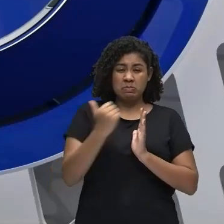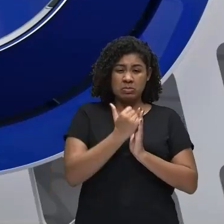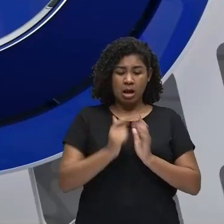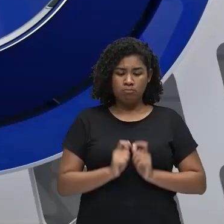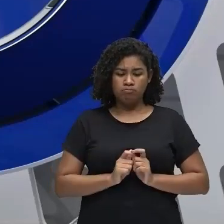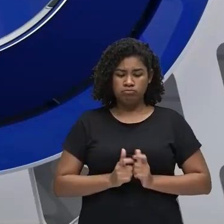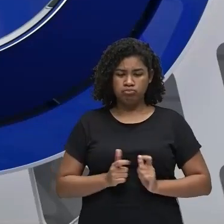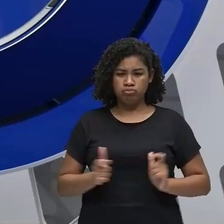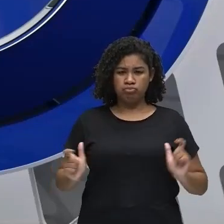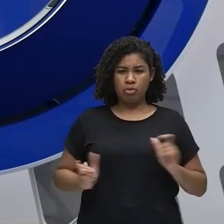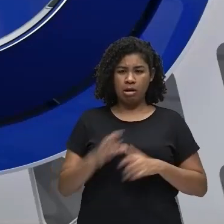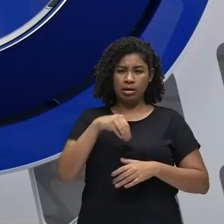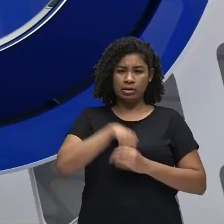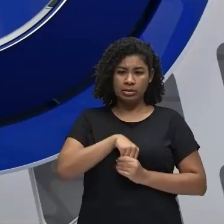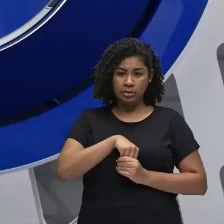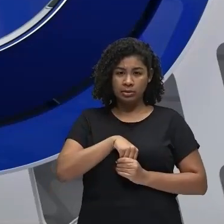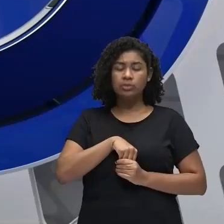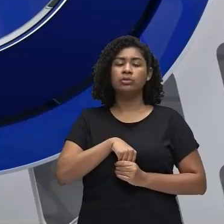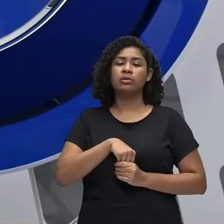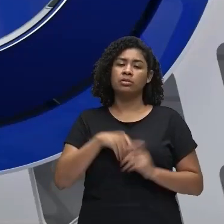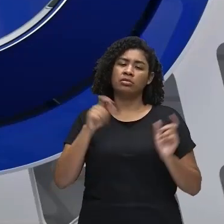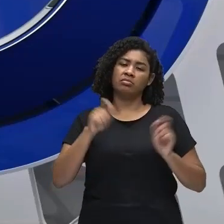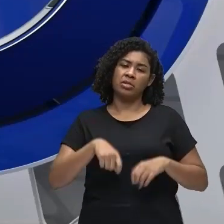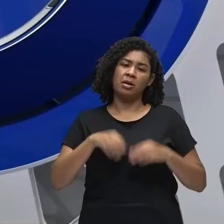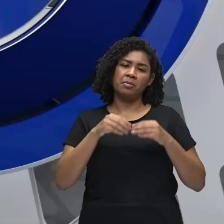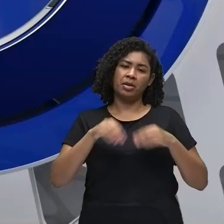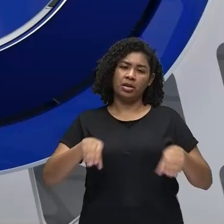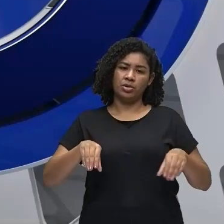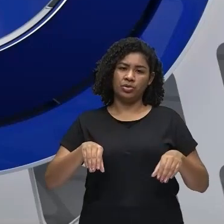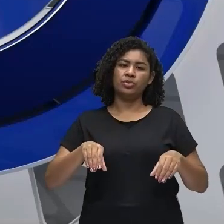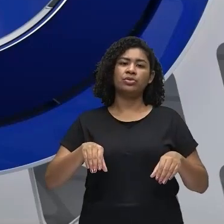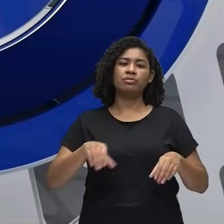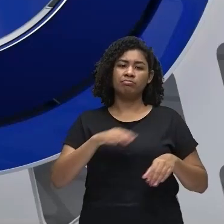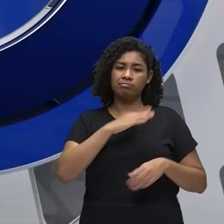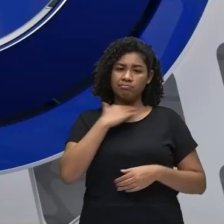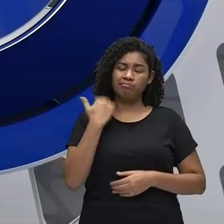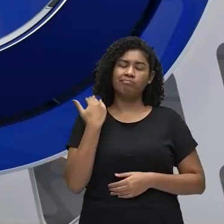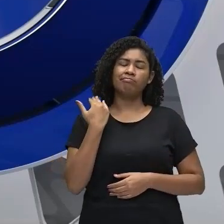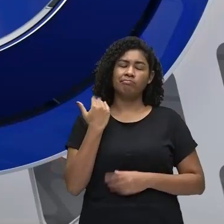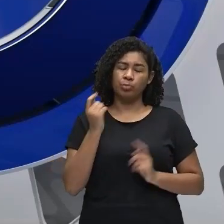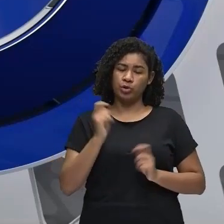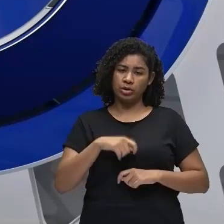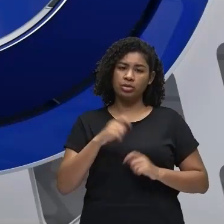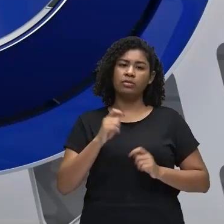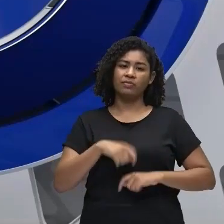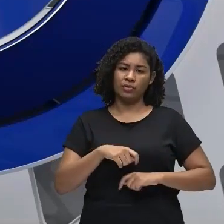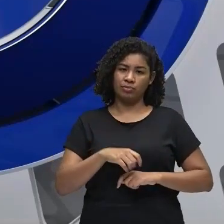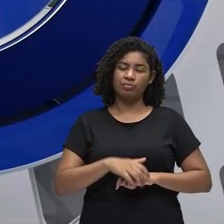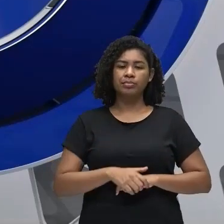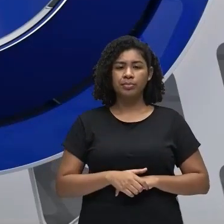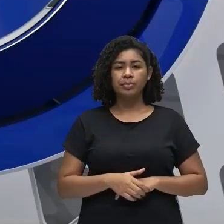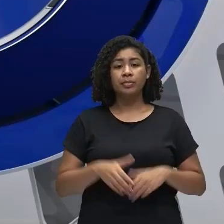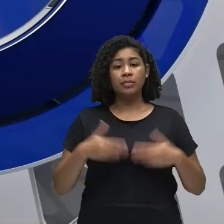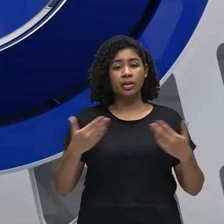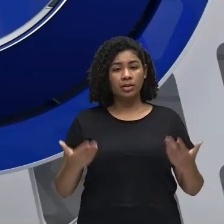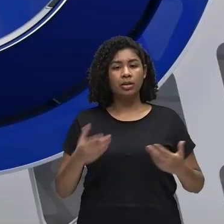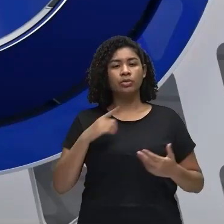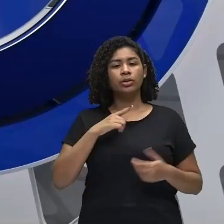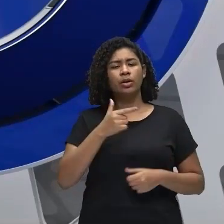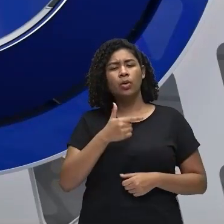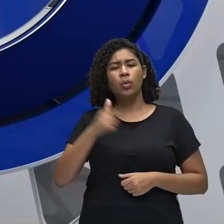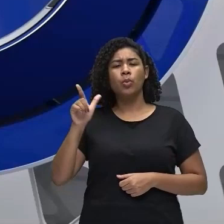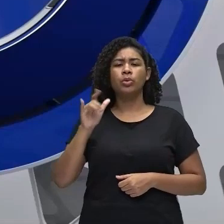desses seres, desses micro-organismos, podem levar você à morte sim, tá? E aí a gente trouxe